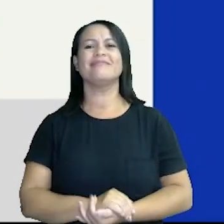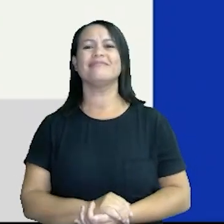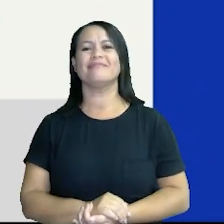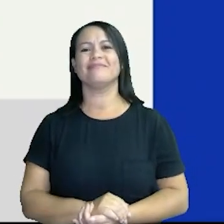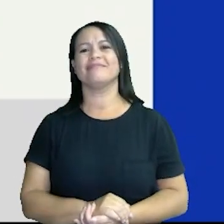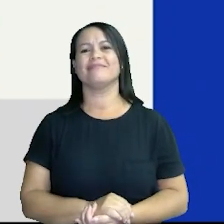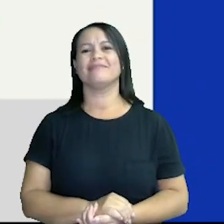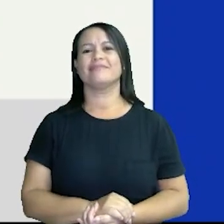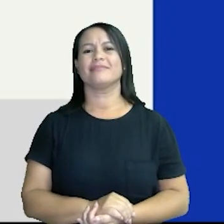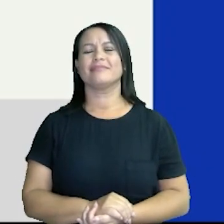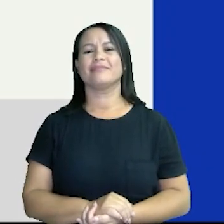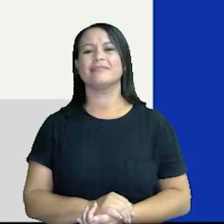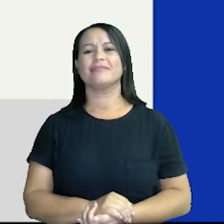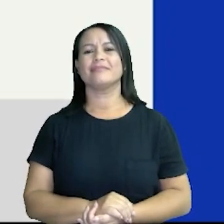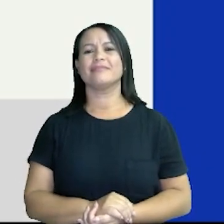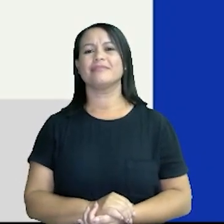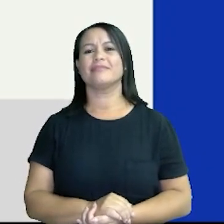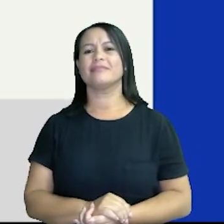lá.